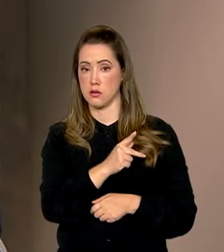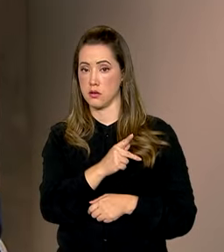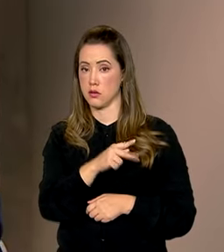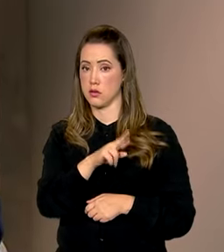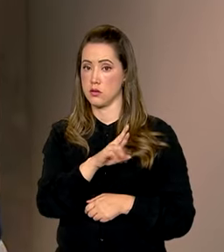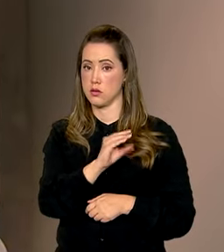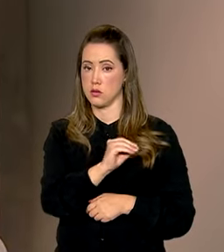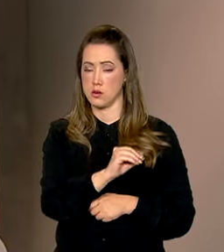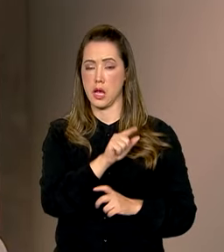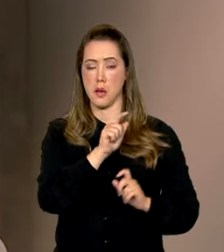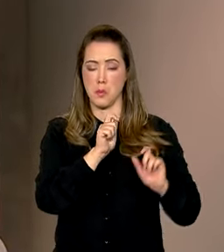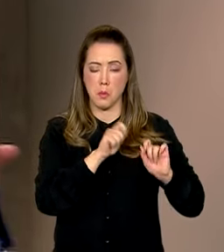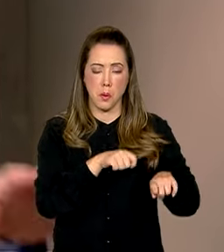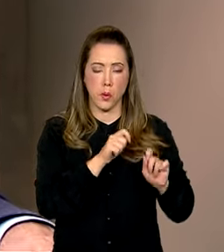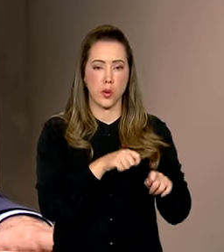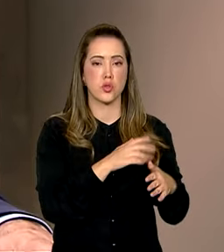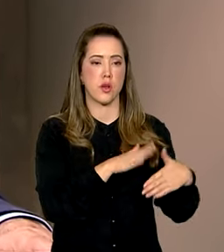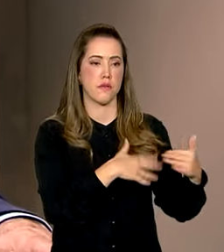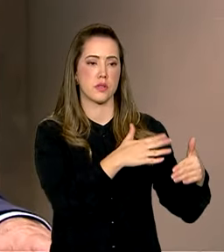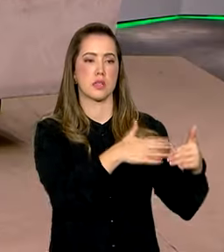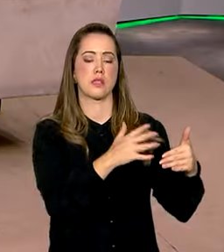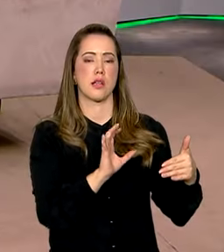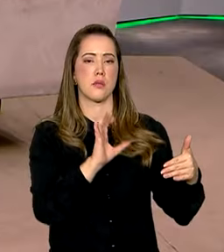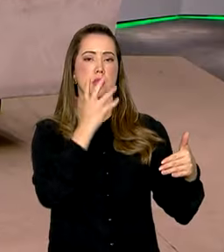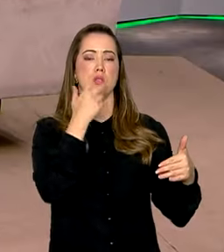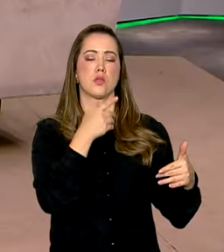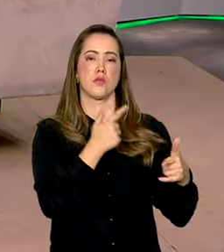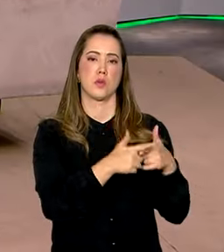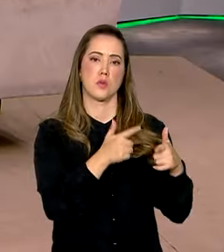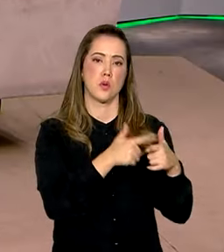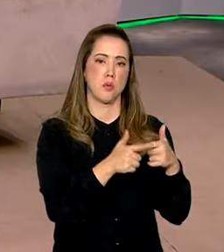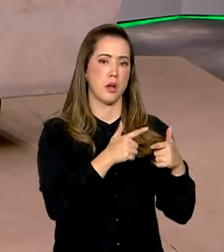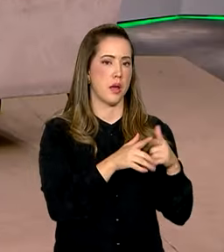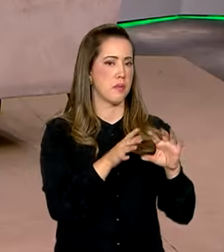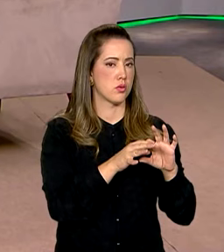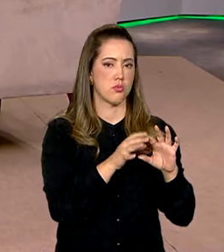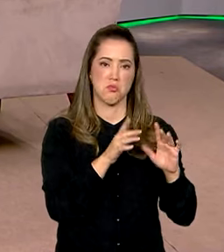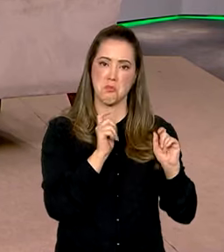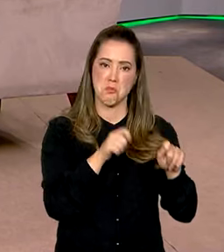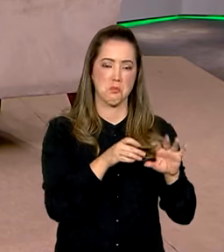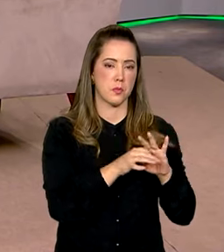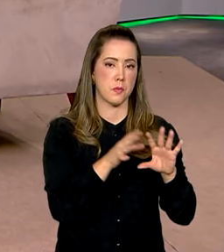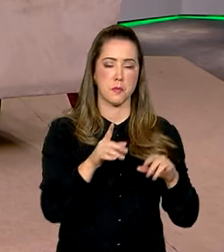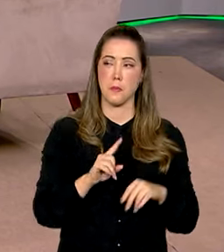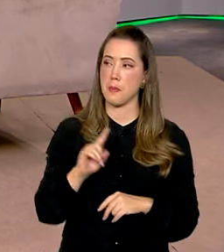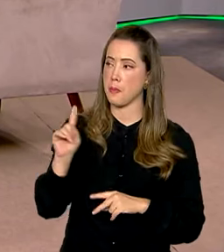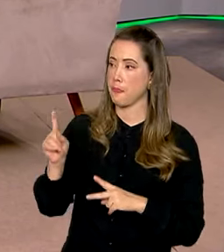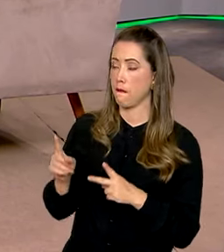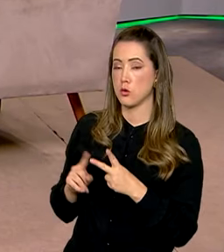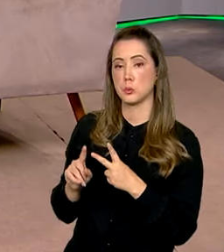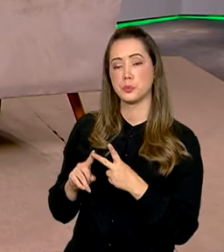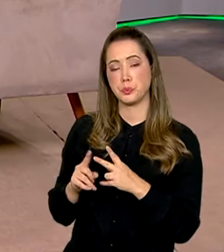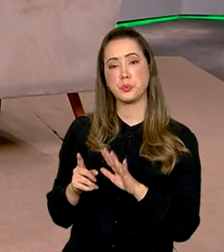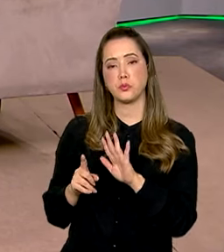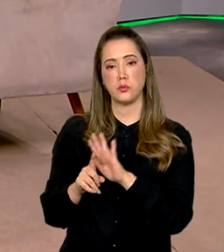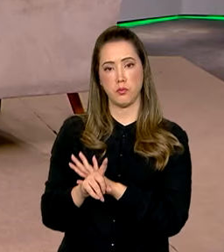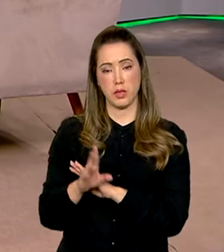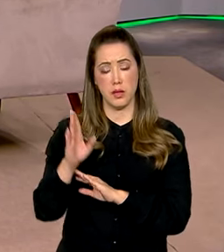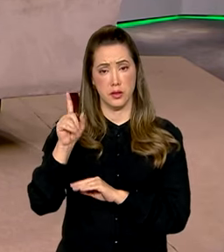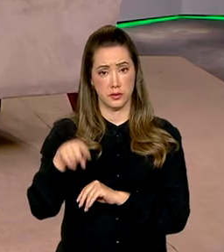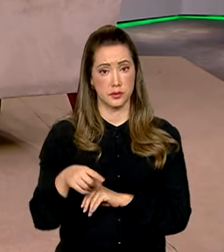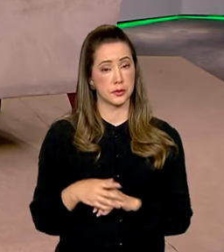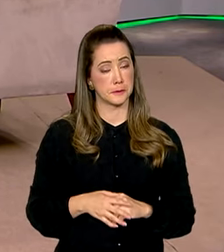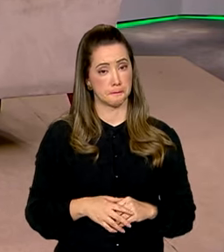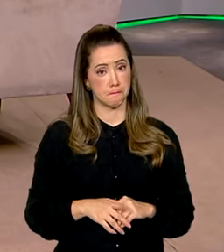condições de avançar na solução como ele quiser. Excelente. Alexandre, um outro destaque das ações do CEPRO foi